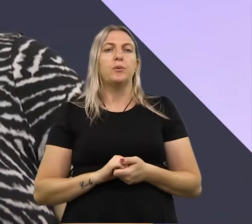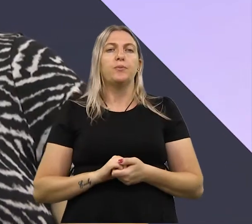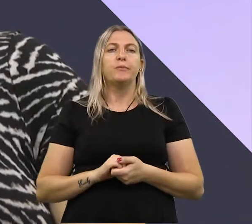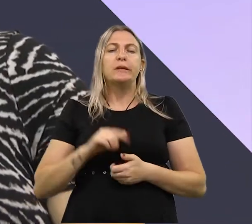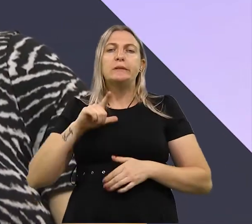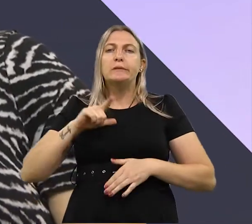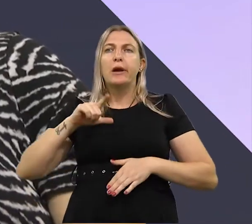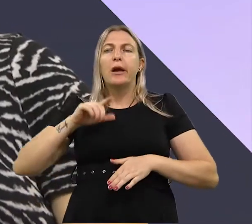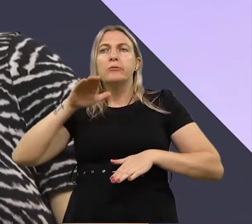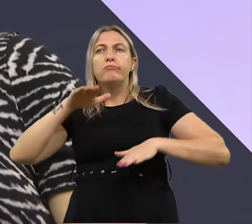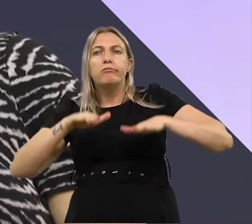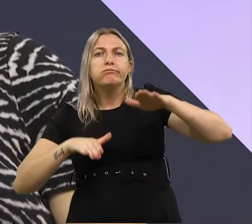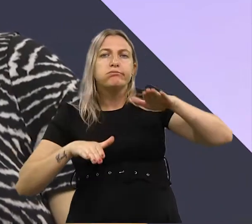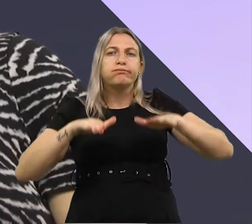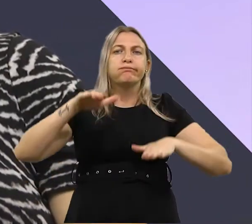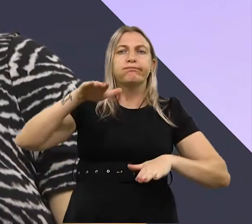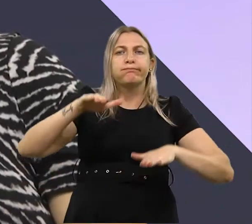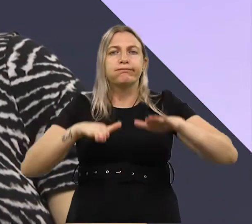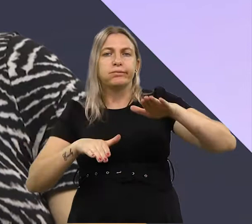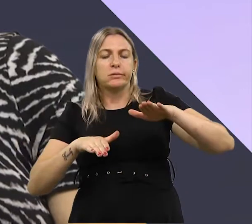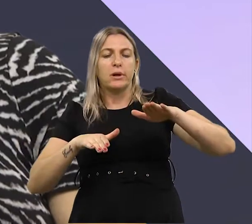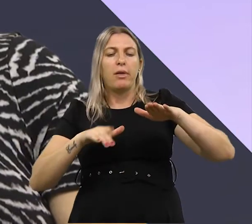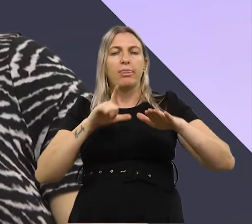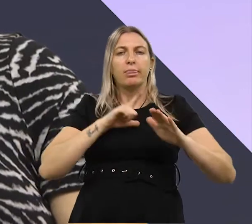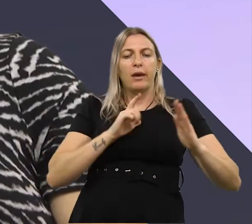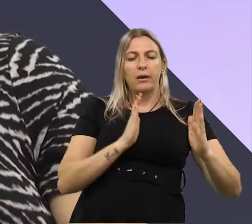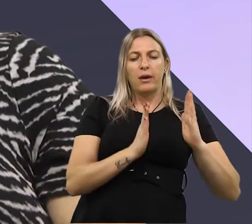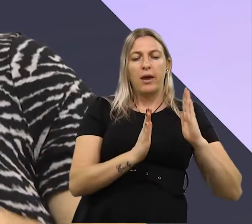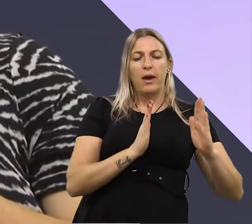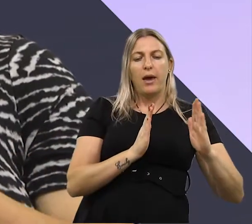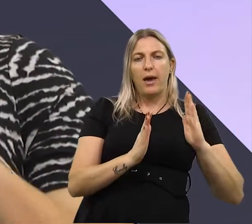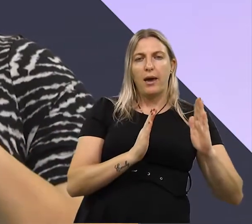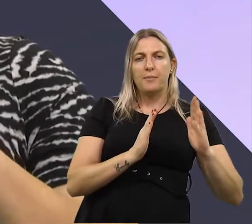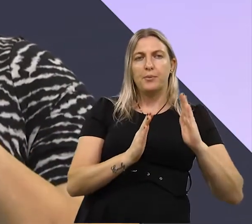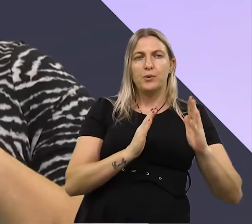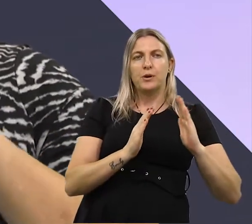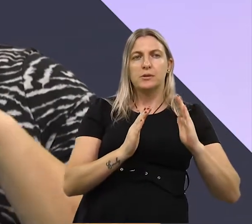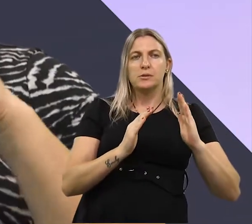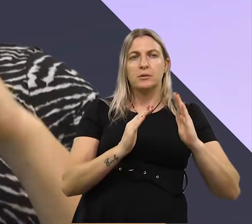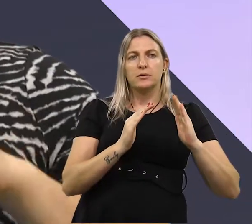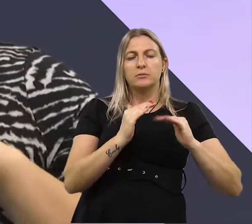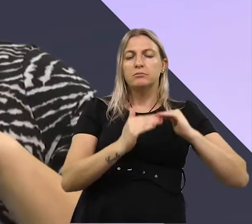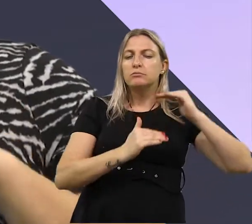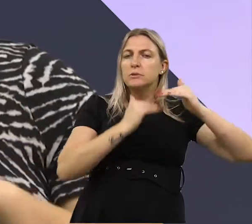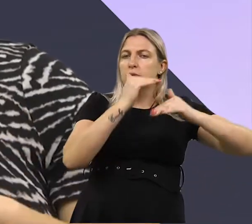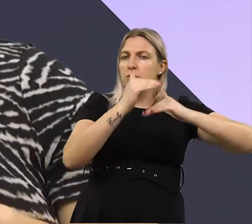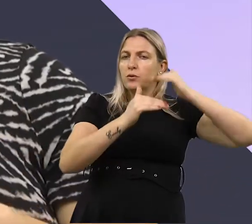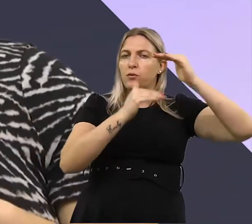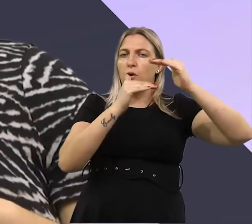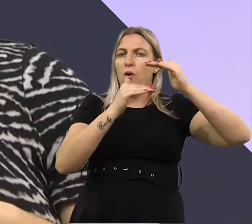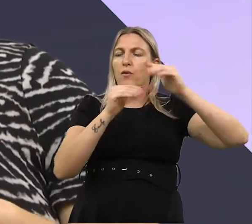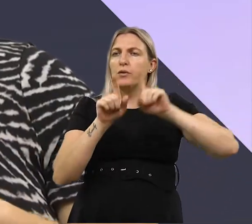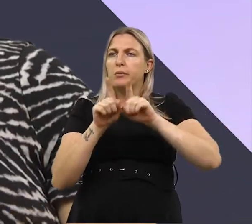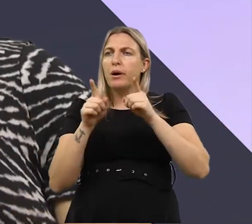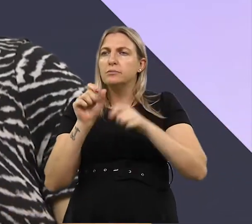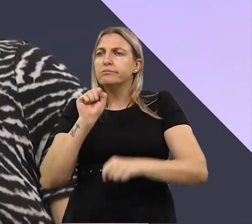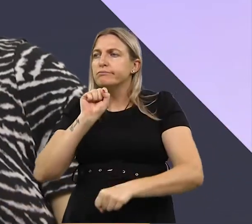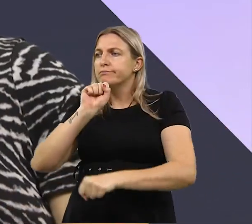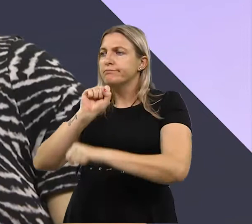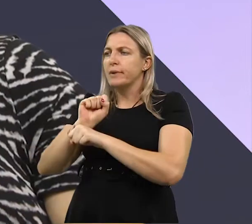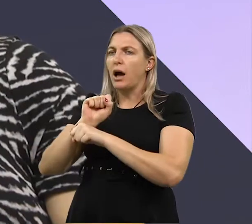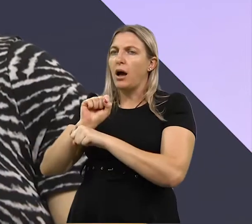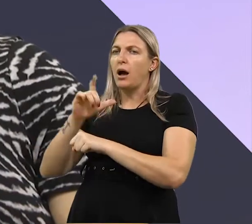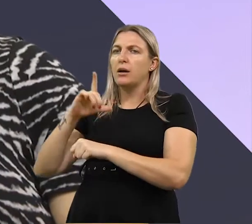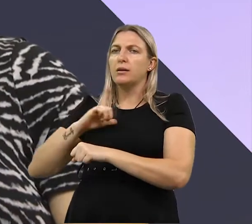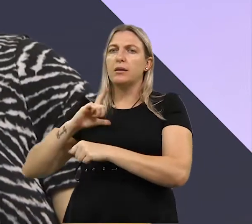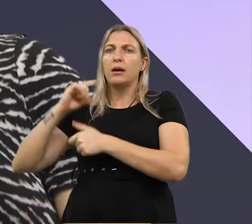oscila, né? A gente vive momentos. Parece que a gente tem períodos que estamos evoluindo, de repente vem